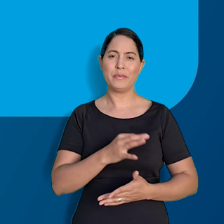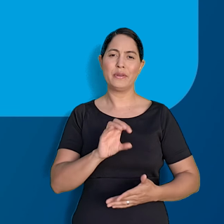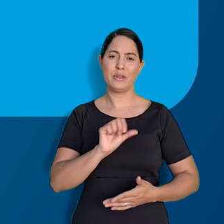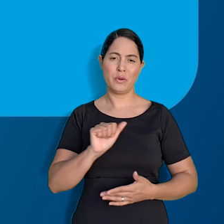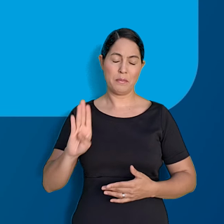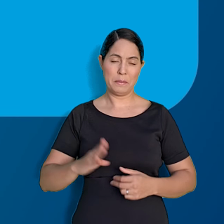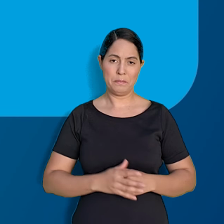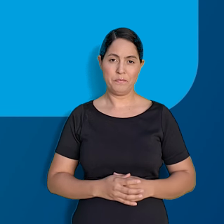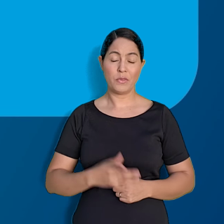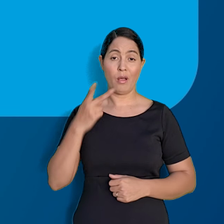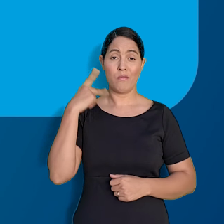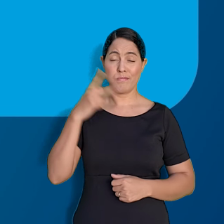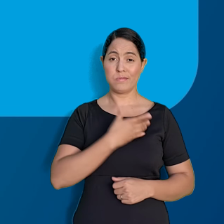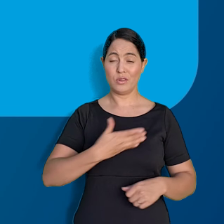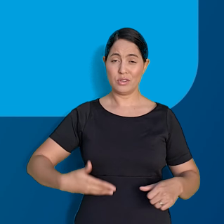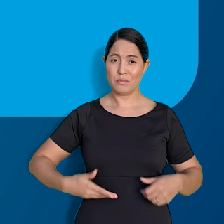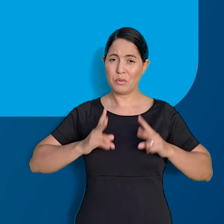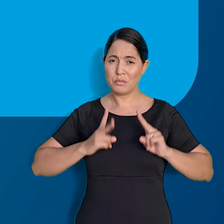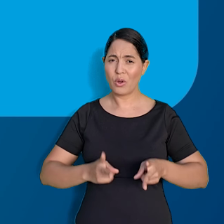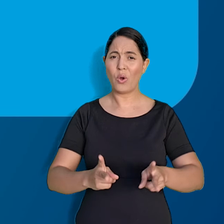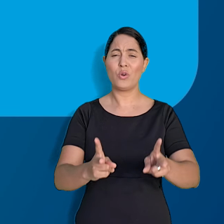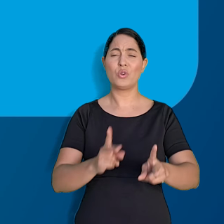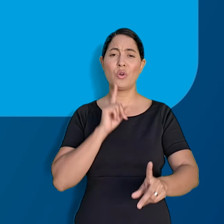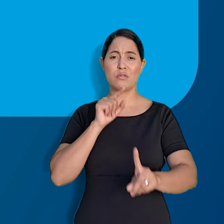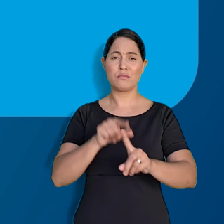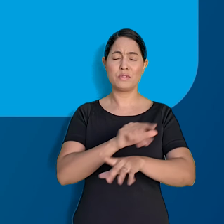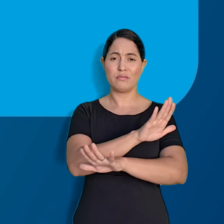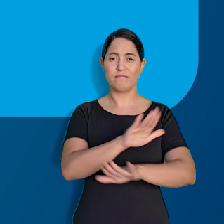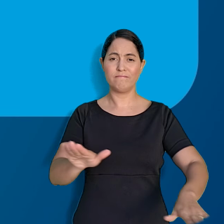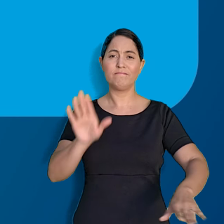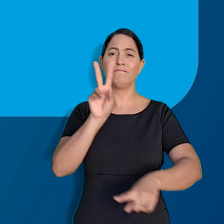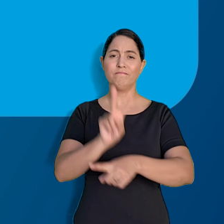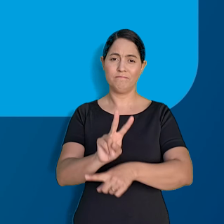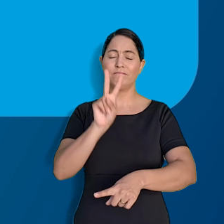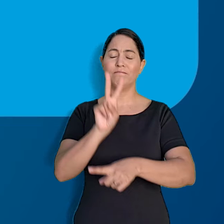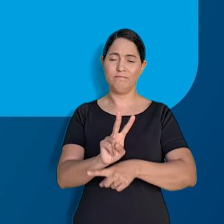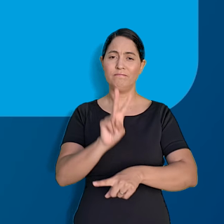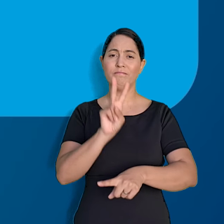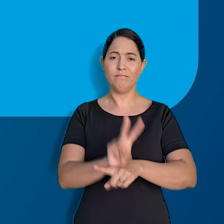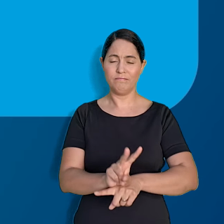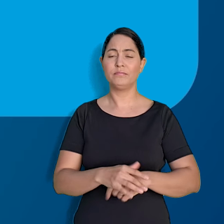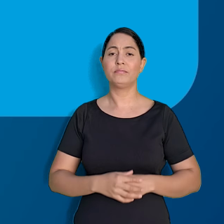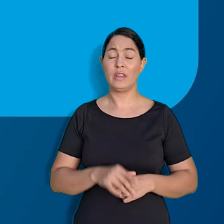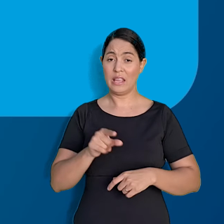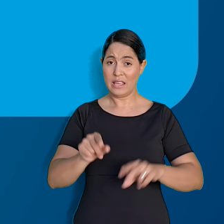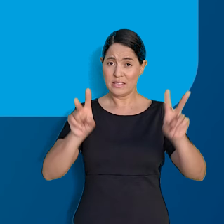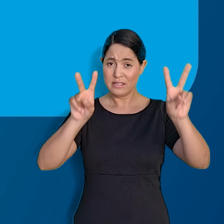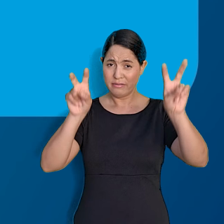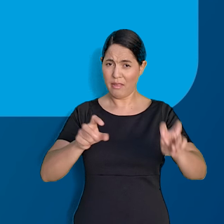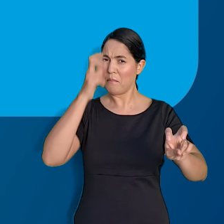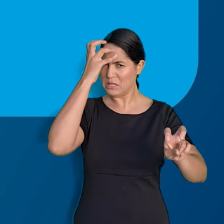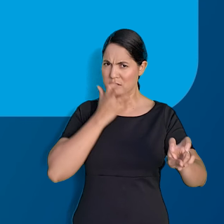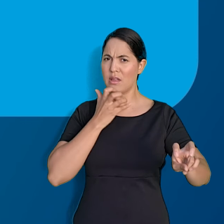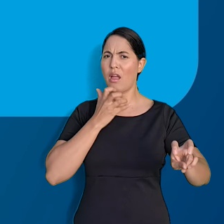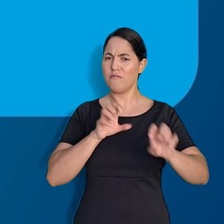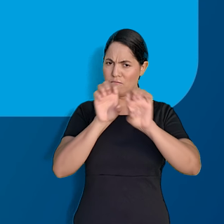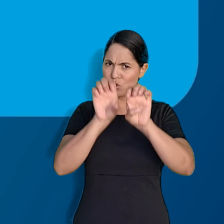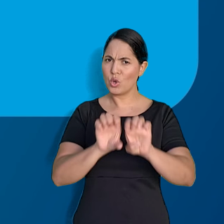pela construção de políticas públicas permanentes voltadas à proteção da infância e da juventude, tratar esse assunto de forma séria